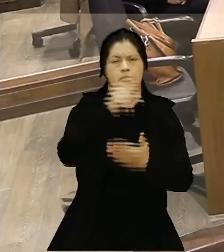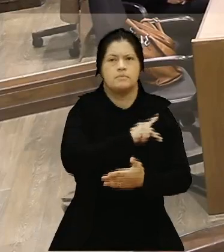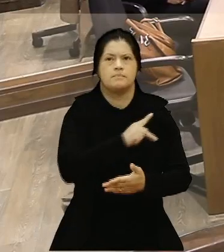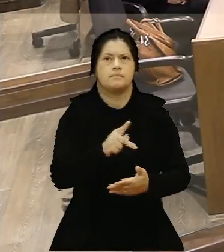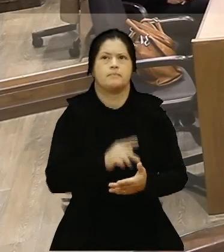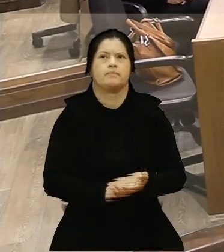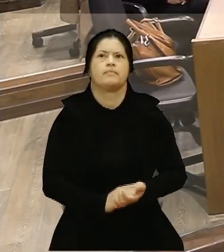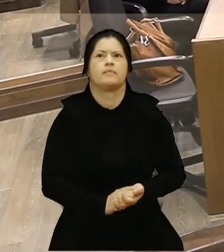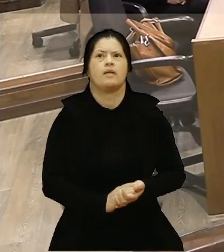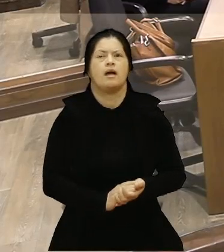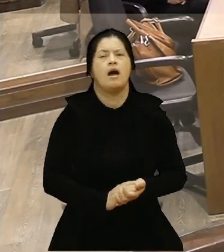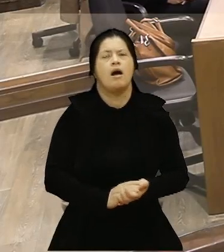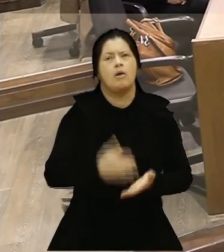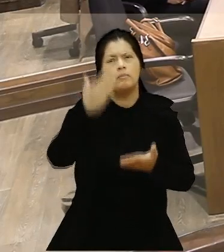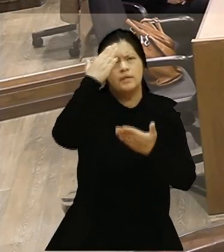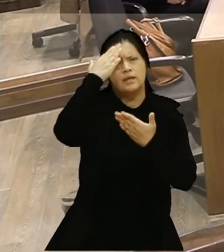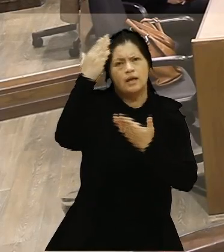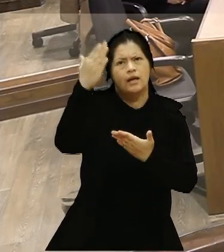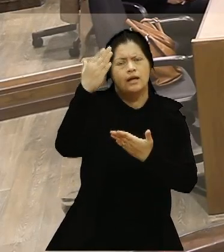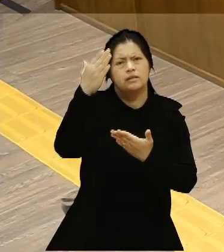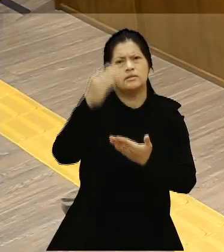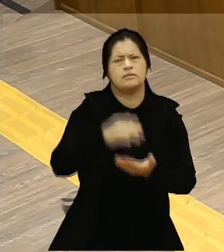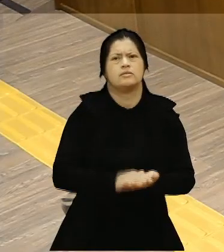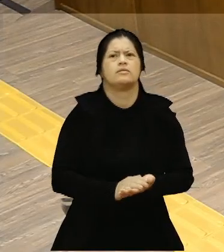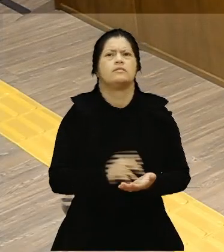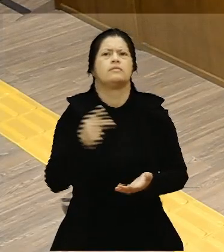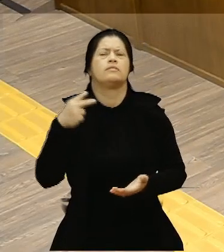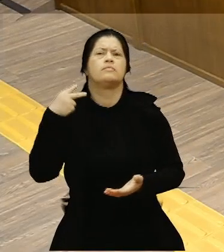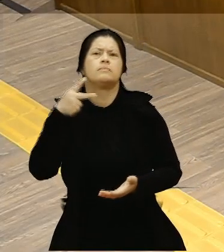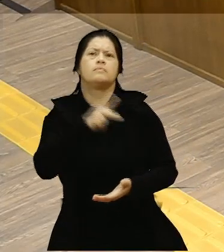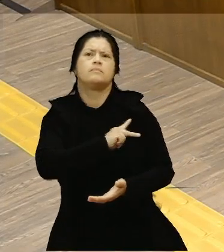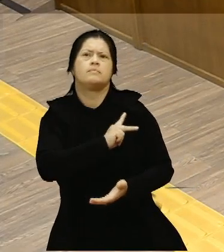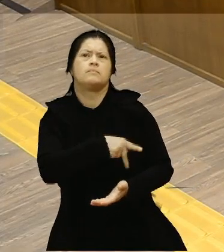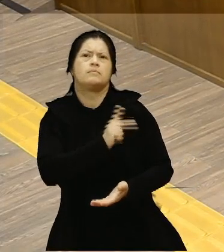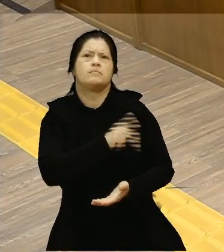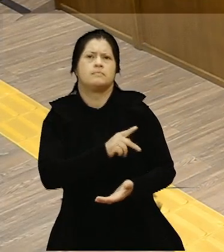vereador Pedro Rodrigues. Passo a condução dos trabalhos para a vereadora